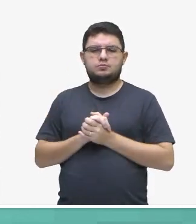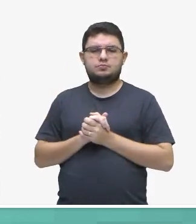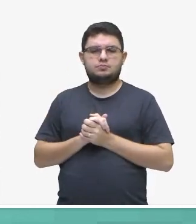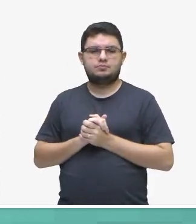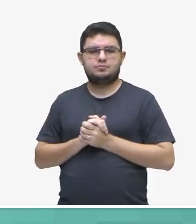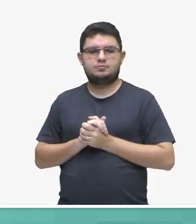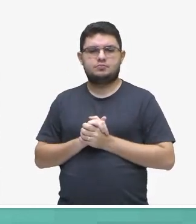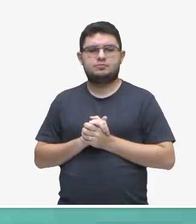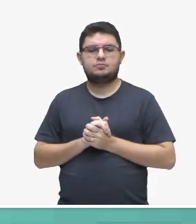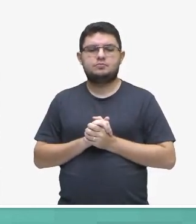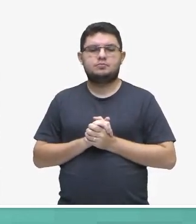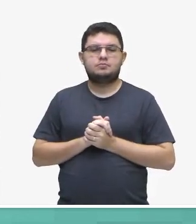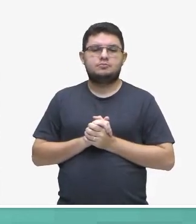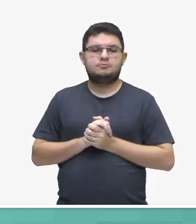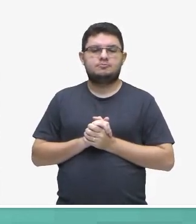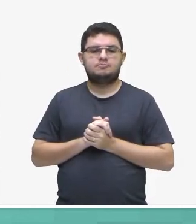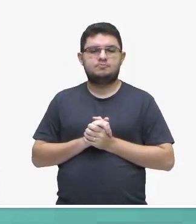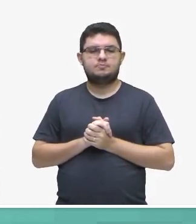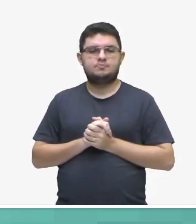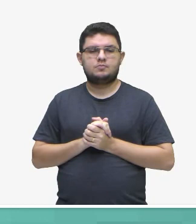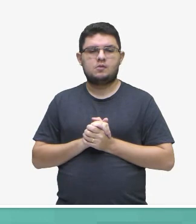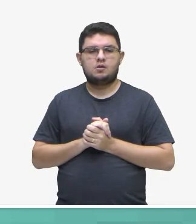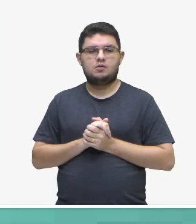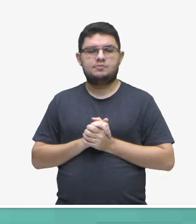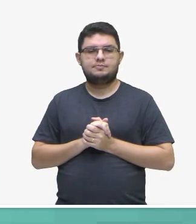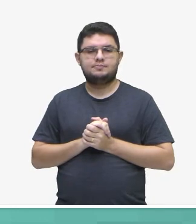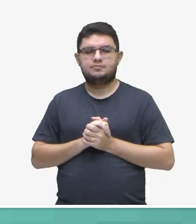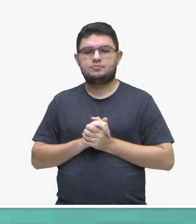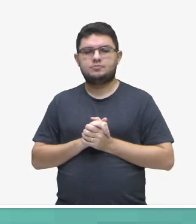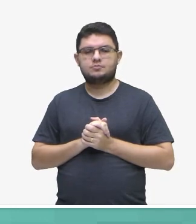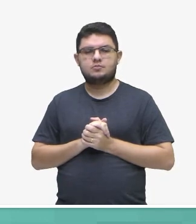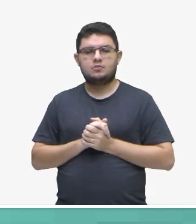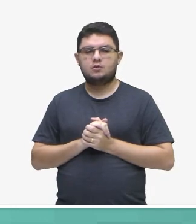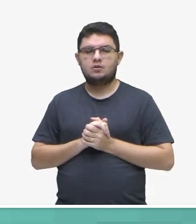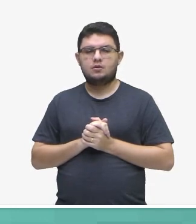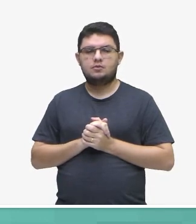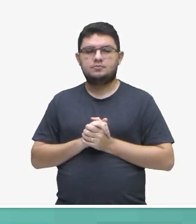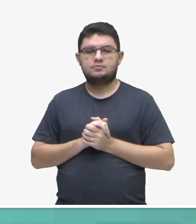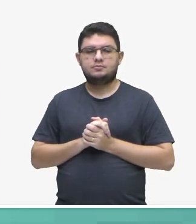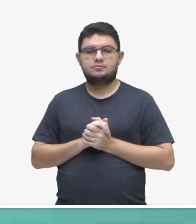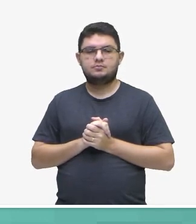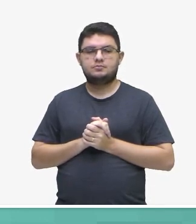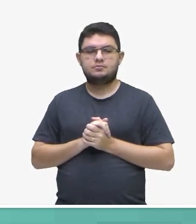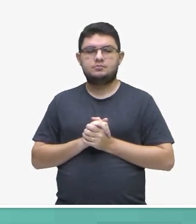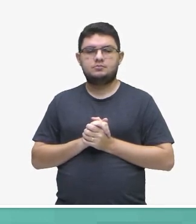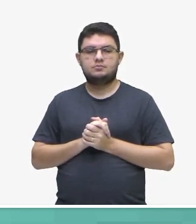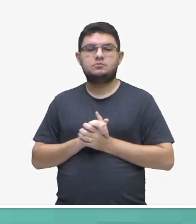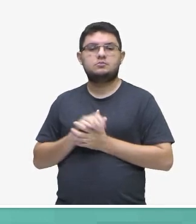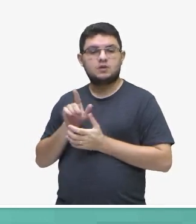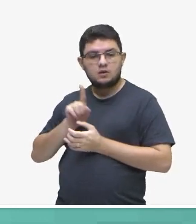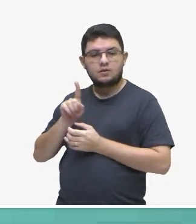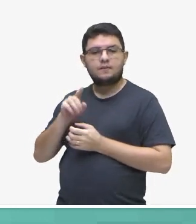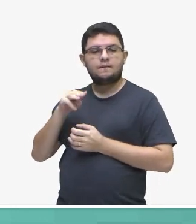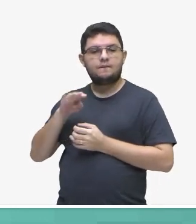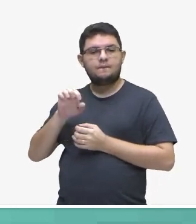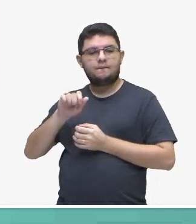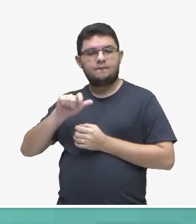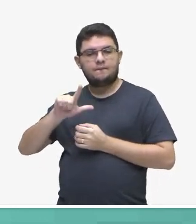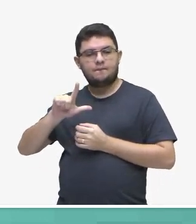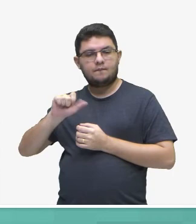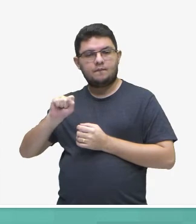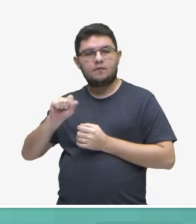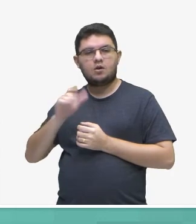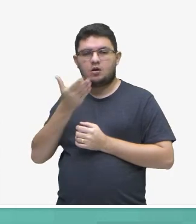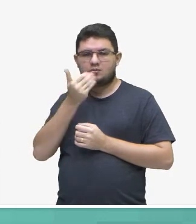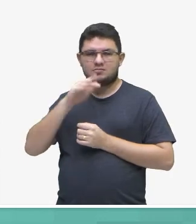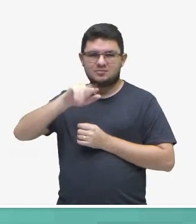que ela come as suas refeições, né? As refeições dela. Meals é refeições. Her meals, refeições